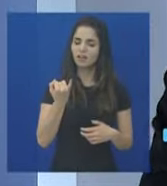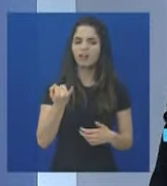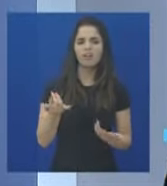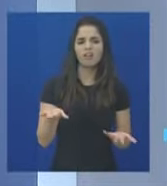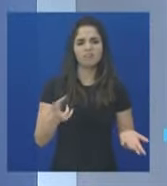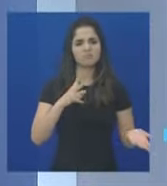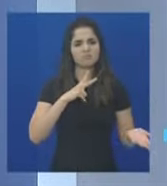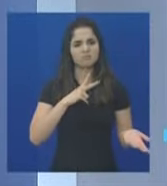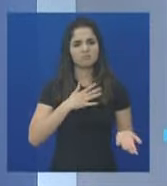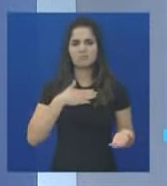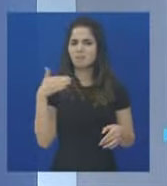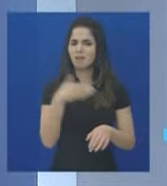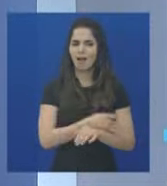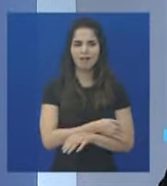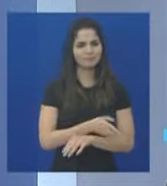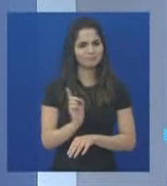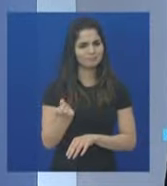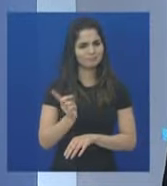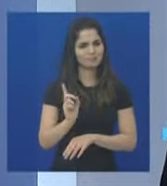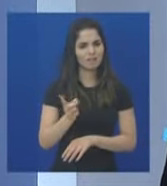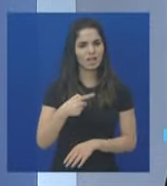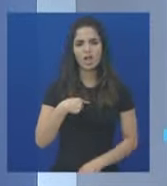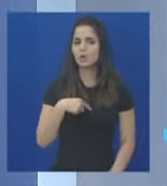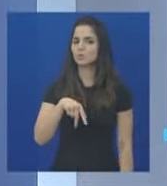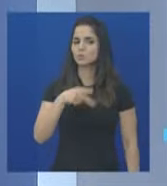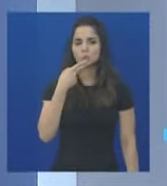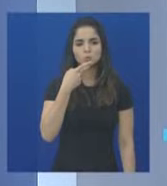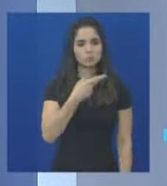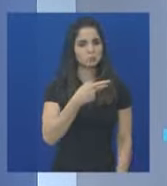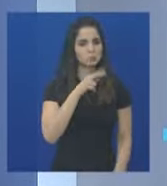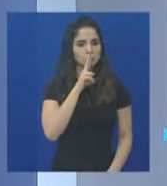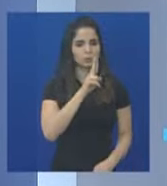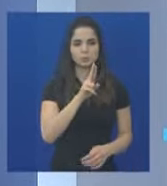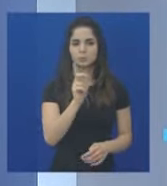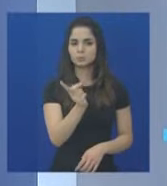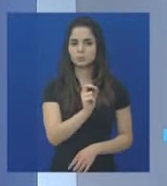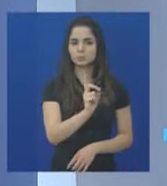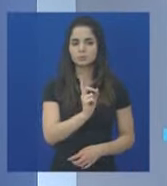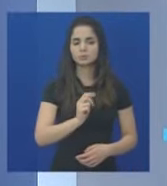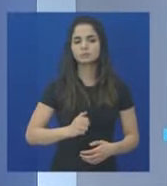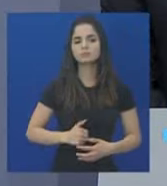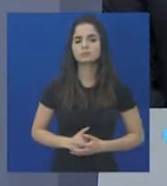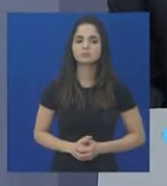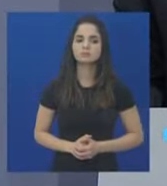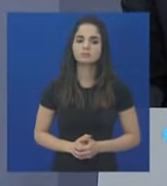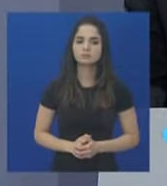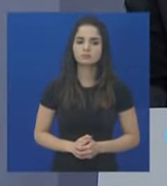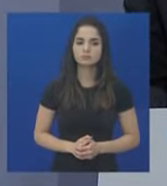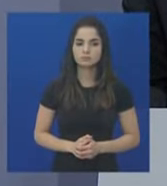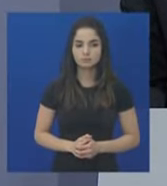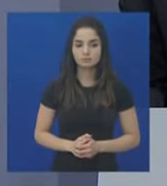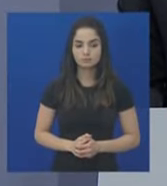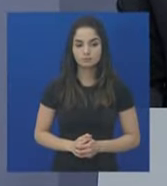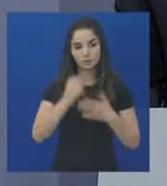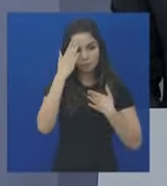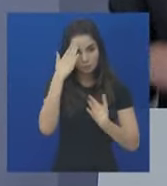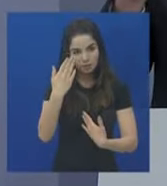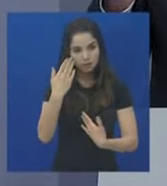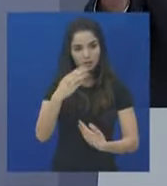não faz parte desse jogo. Nem eu vou cair nesse jogo do candidato perdedor. Você, obrigado,